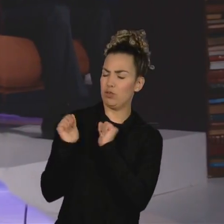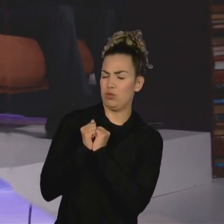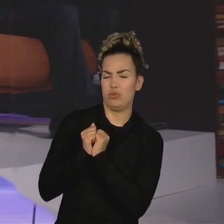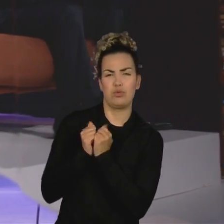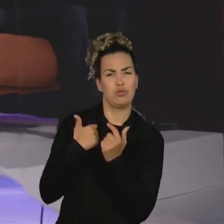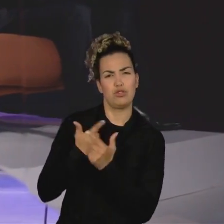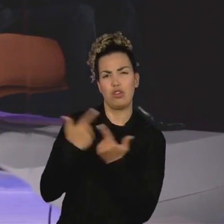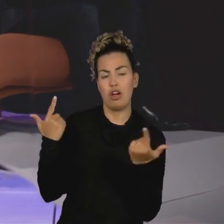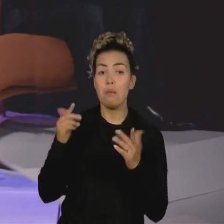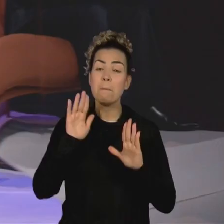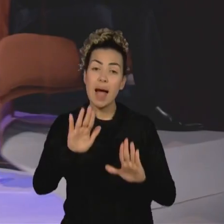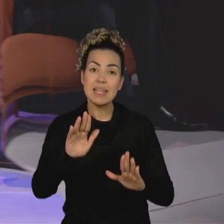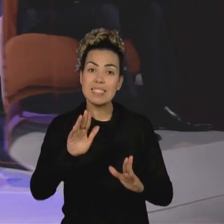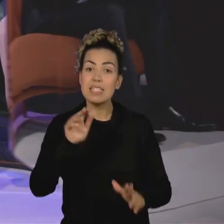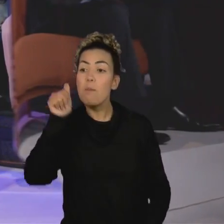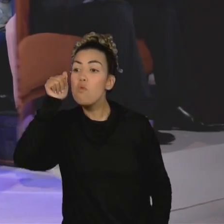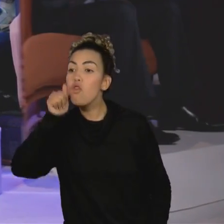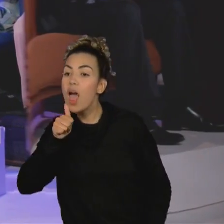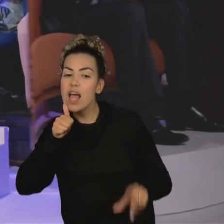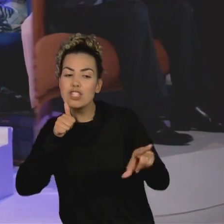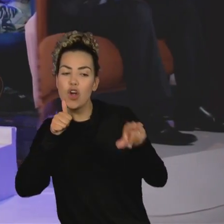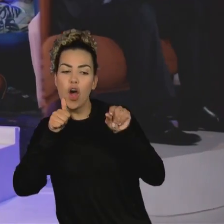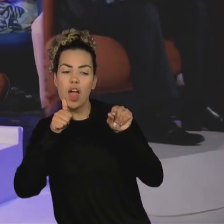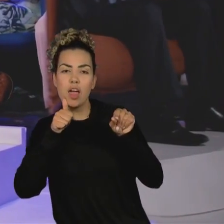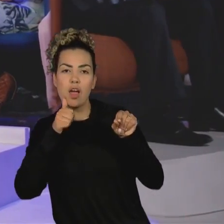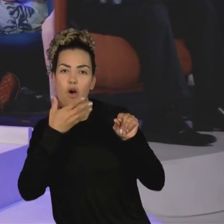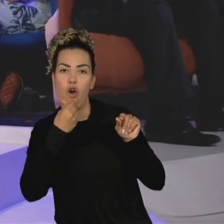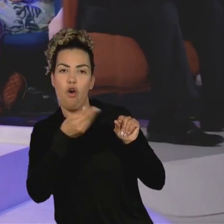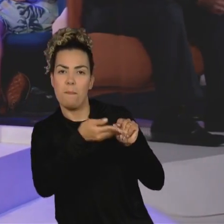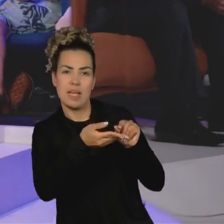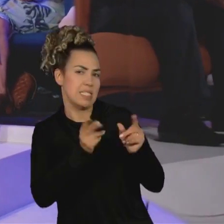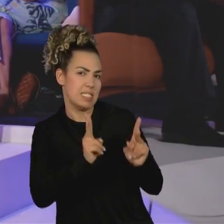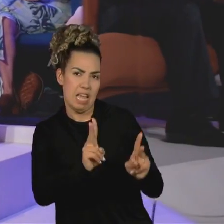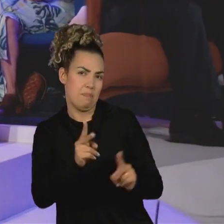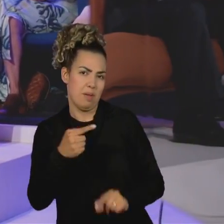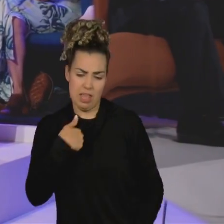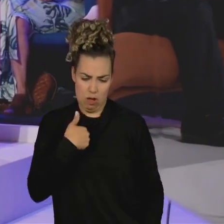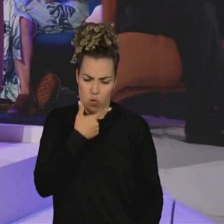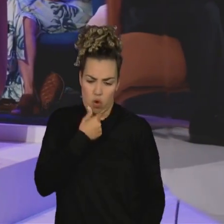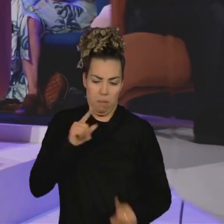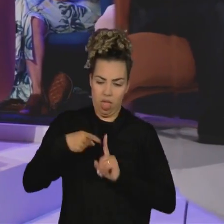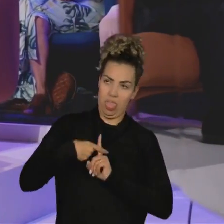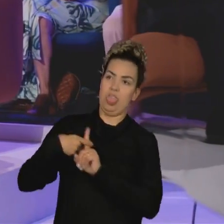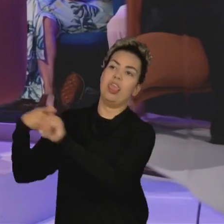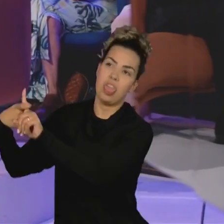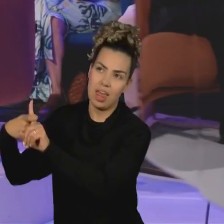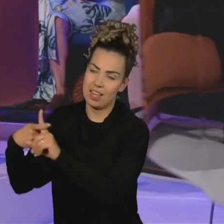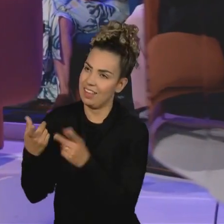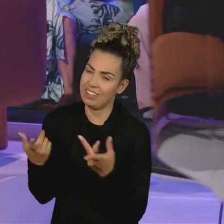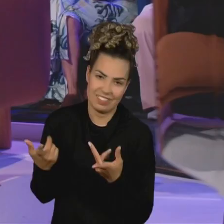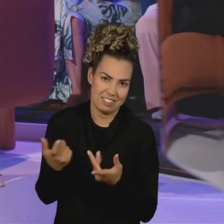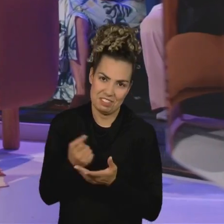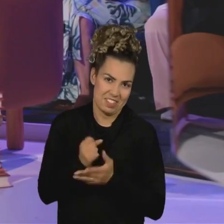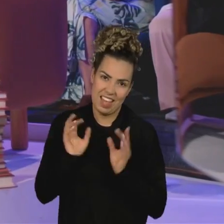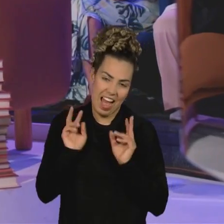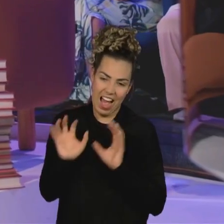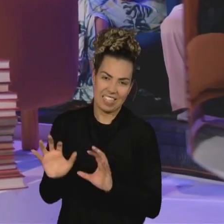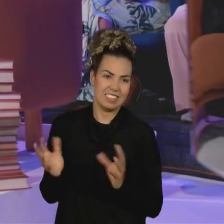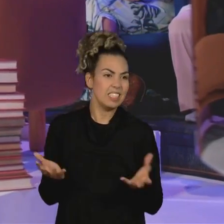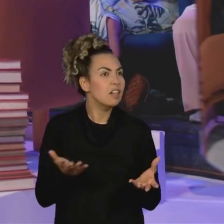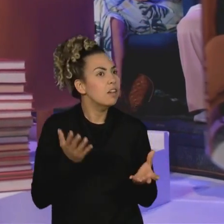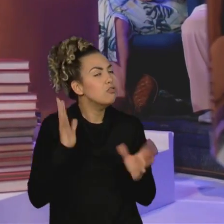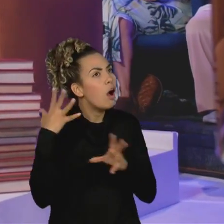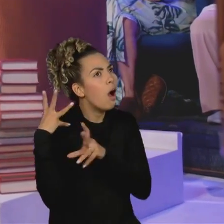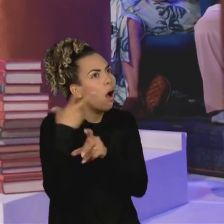mulher que escolhe o homem, né? É a mulher que escolhe o homem, com certeza. A gente é presa fácil, né, cara? Então, assim, com certeza. 27 anos juntos? Bom,